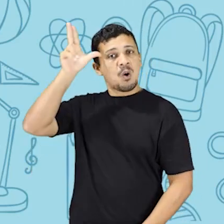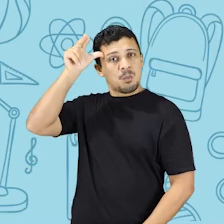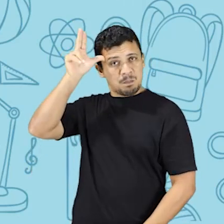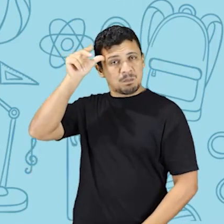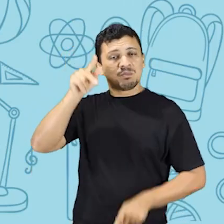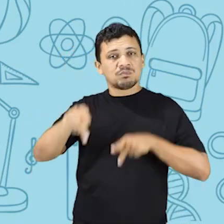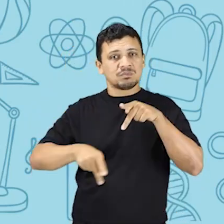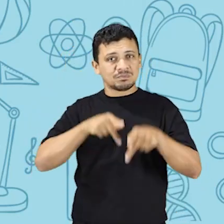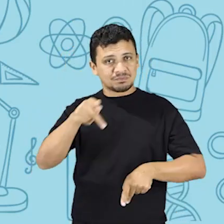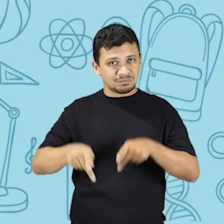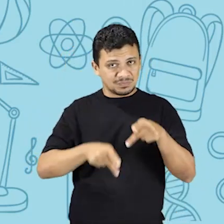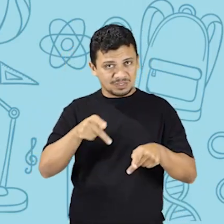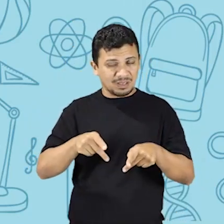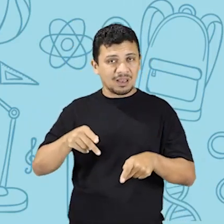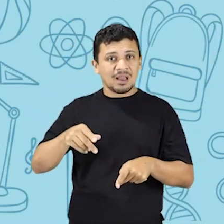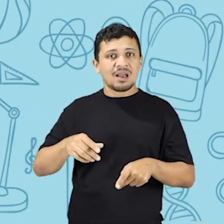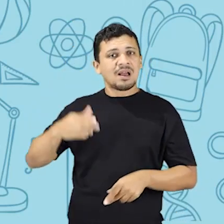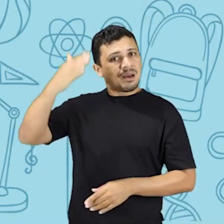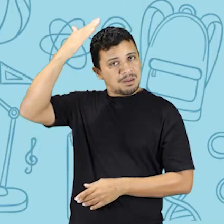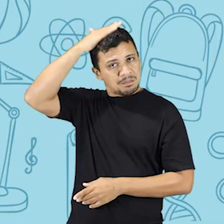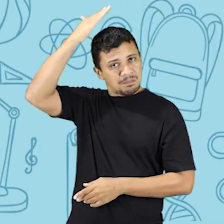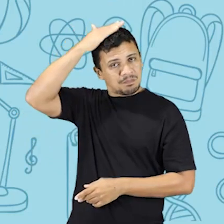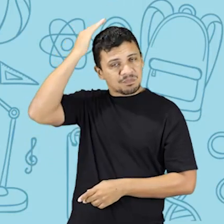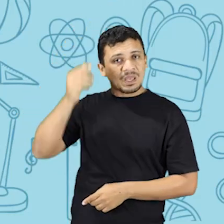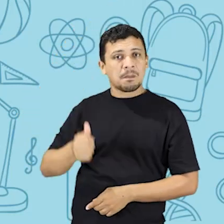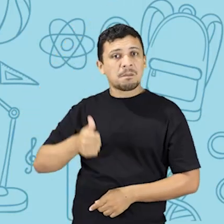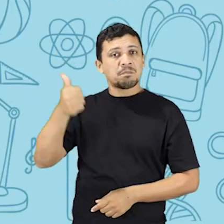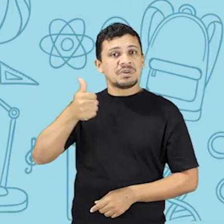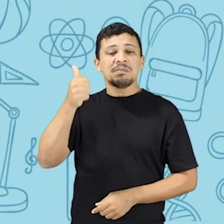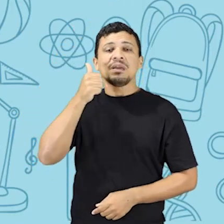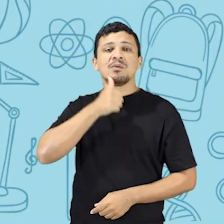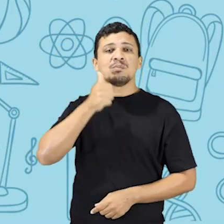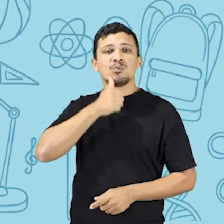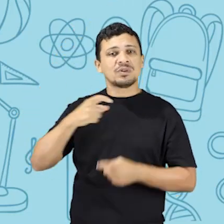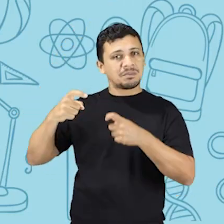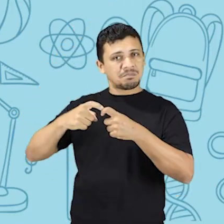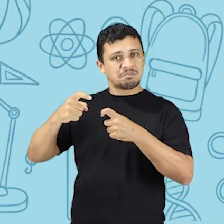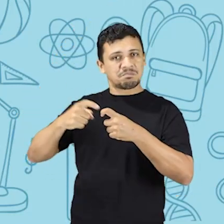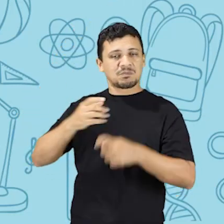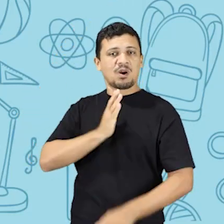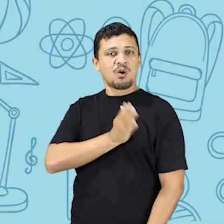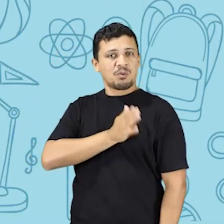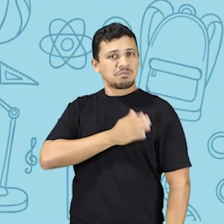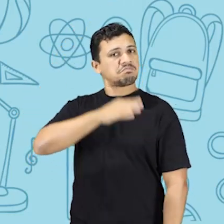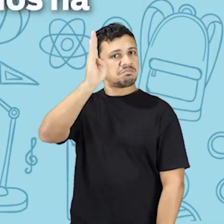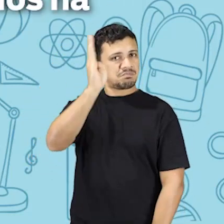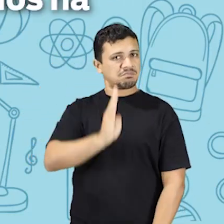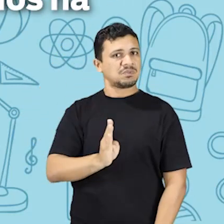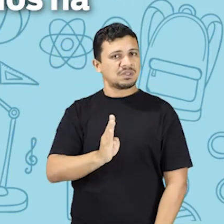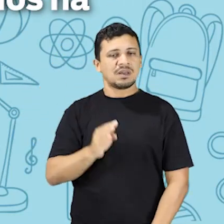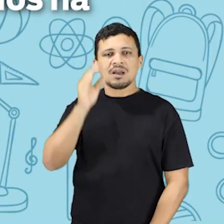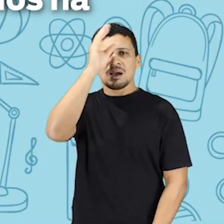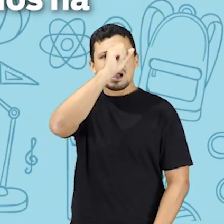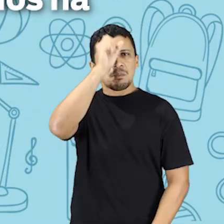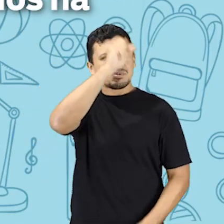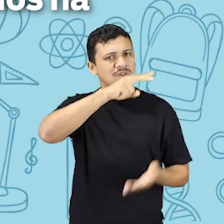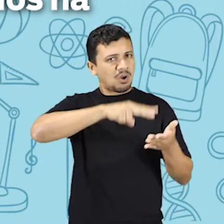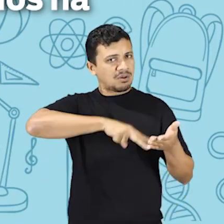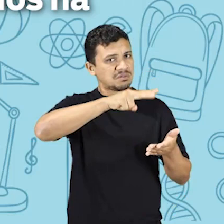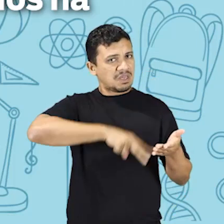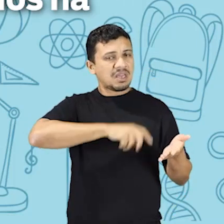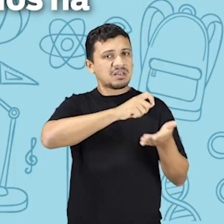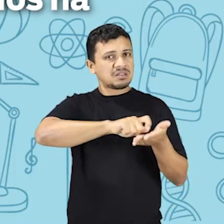Rio das Cobras, no Paraná, é a primeira cirurgiã cardiovascular indígena do Brasil. Aprendeu a ler